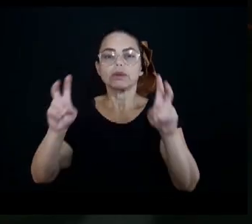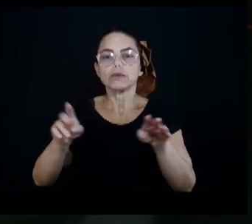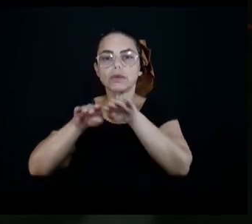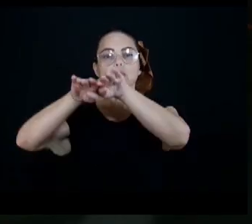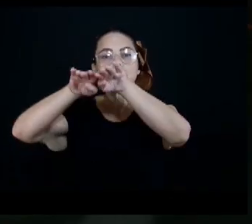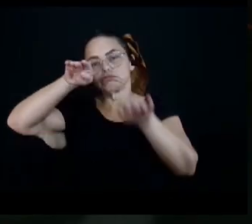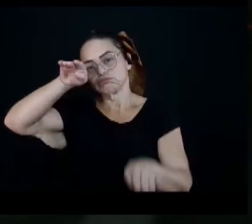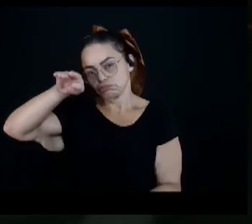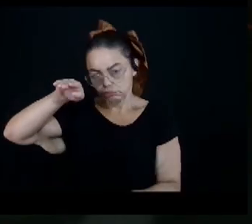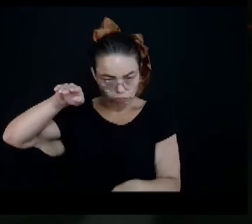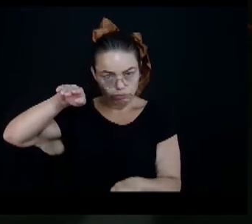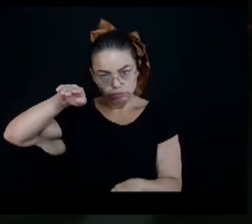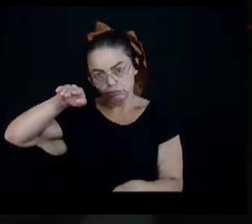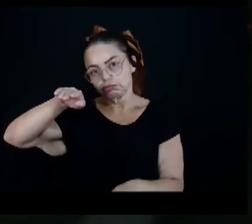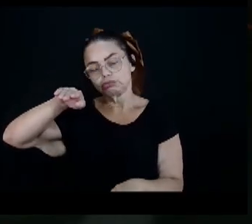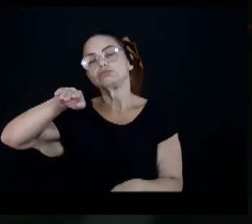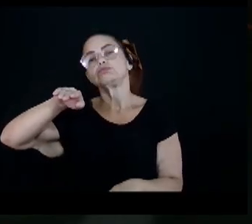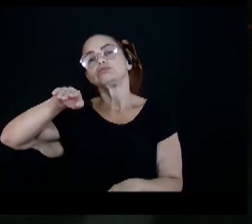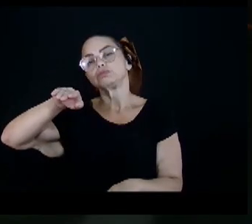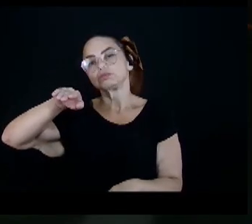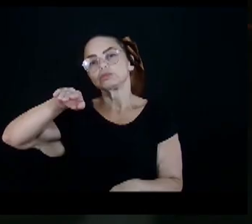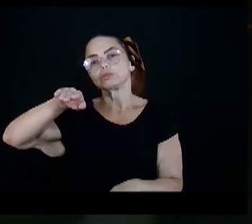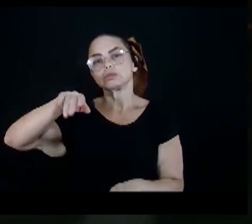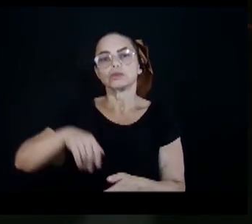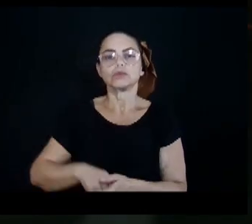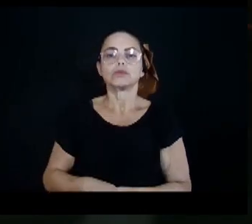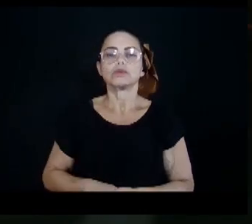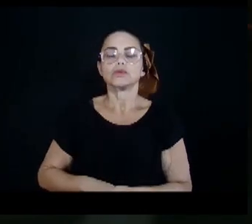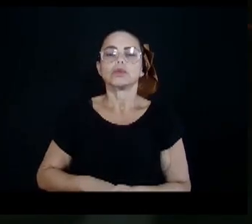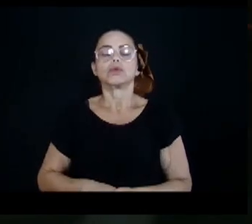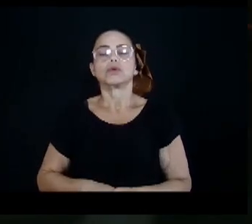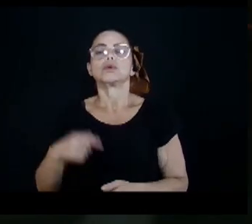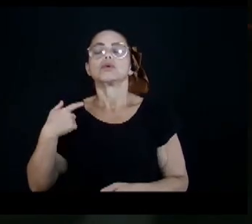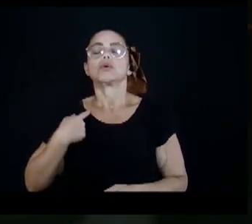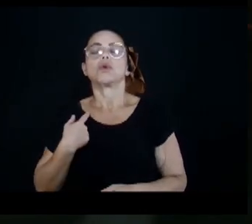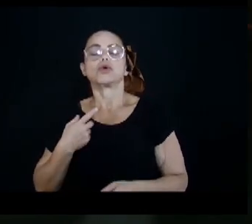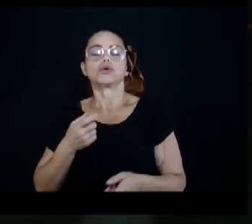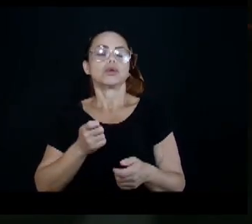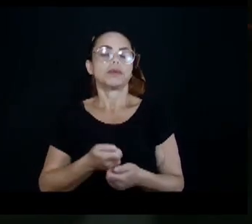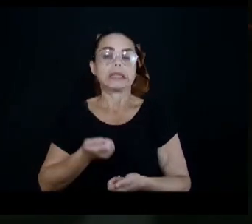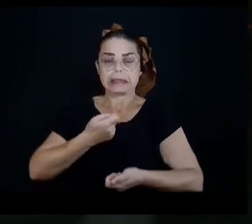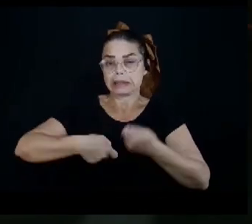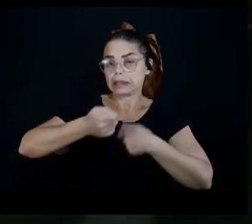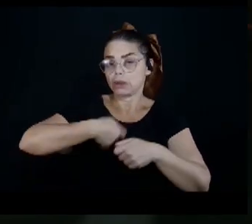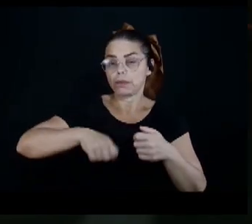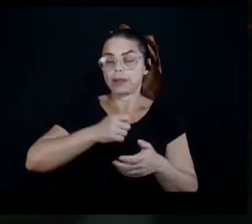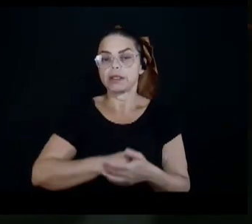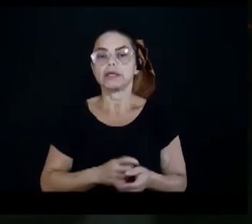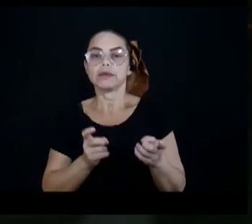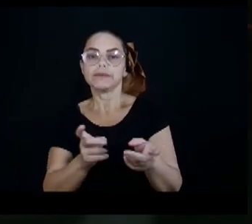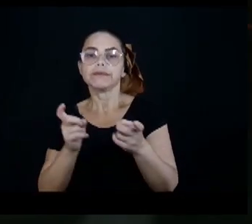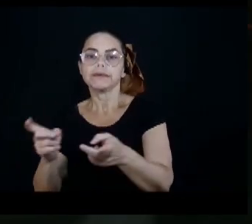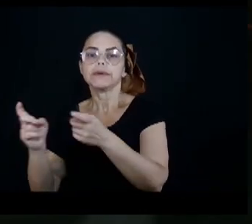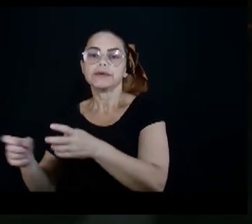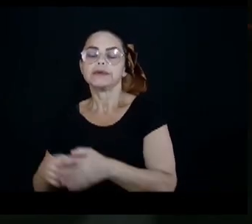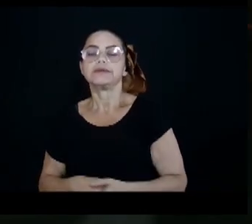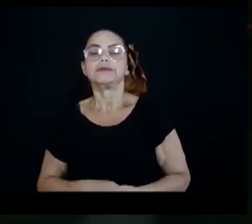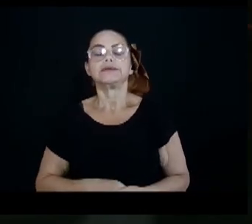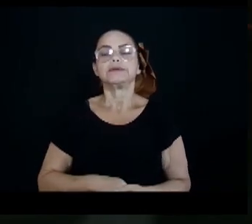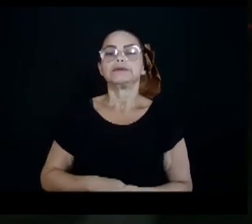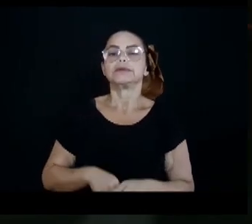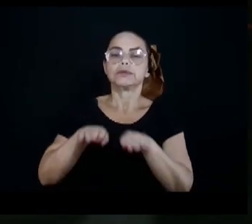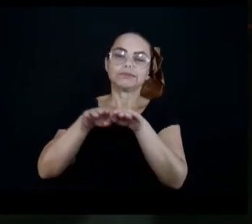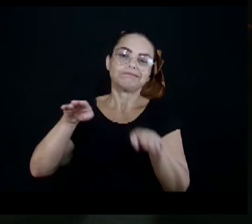desigualdade, né? Então, tem essa questão da desigualdade também, porque, de repente,